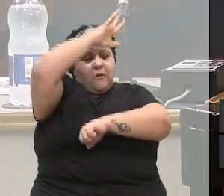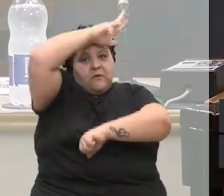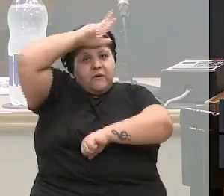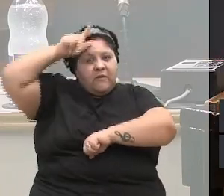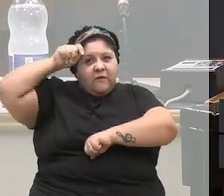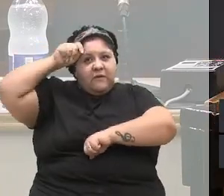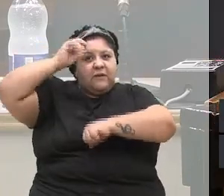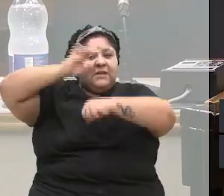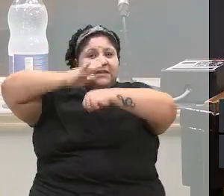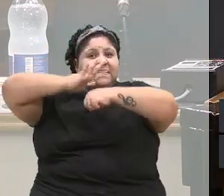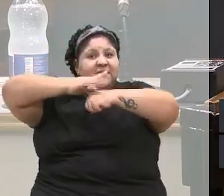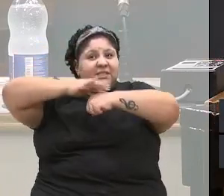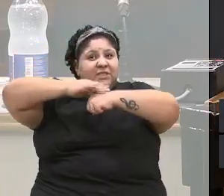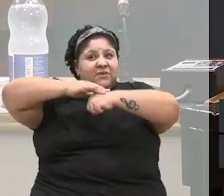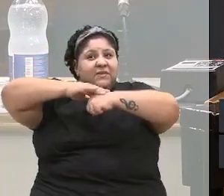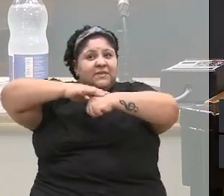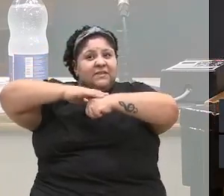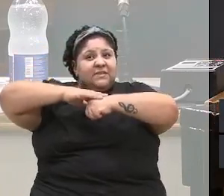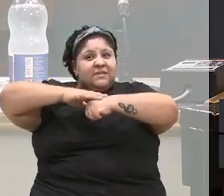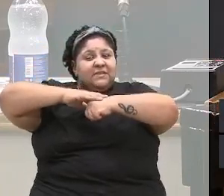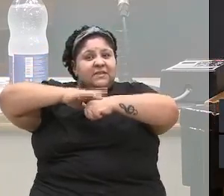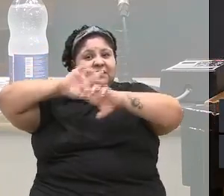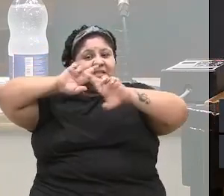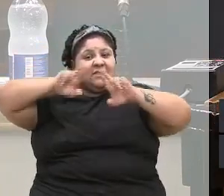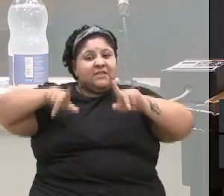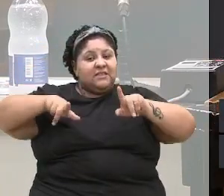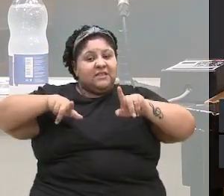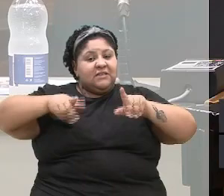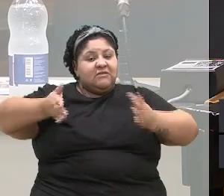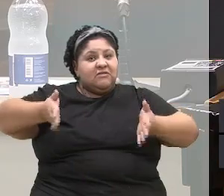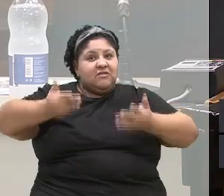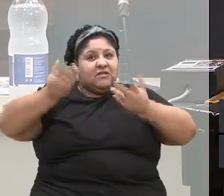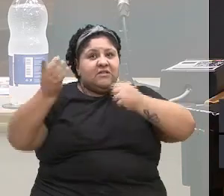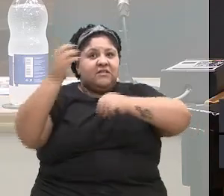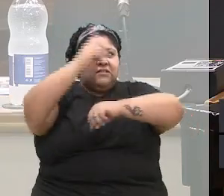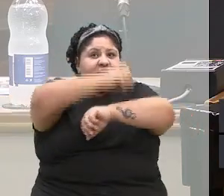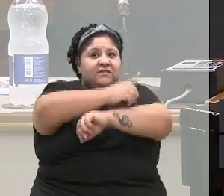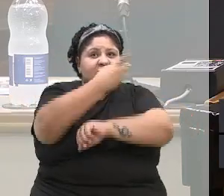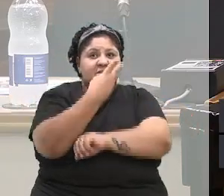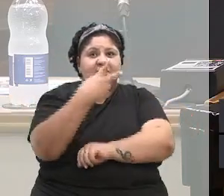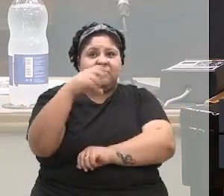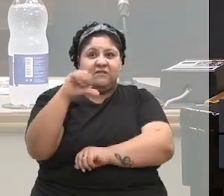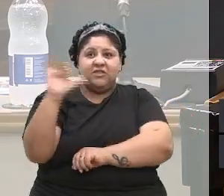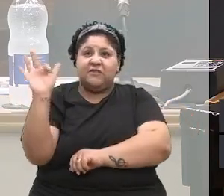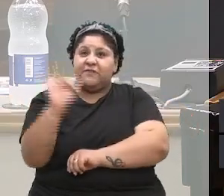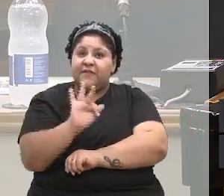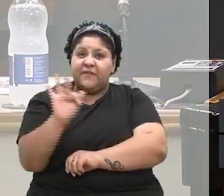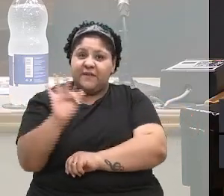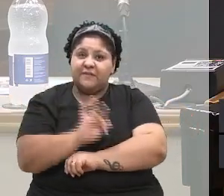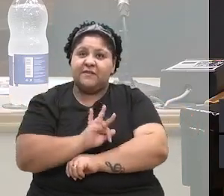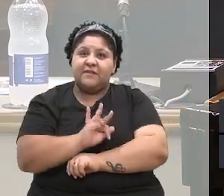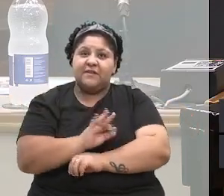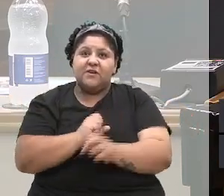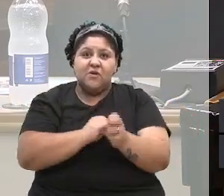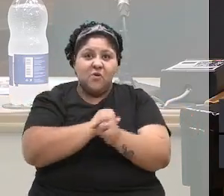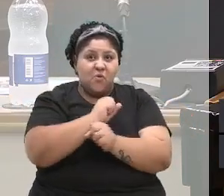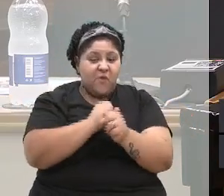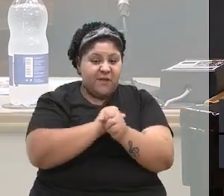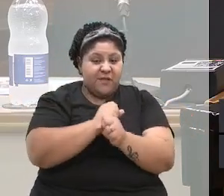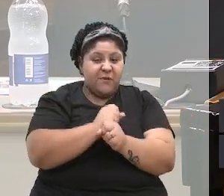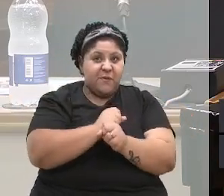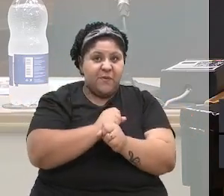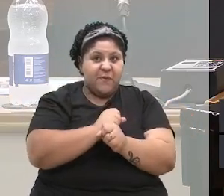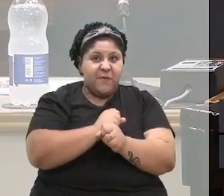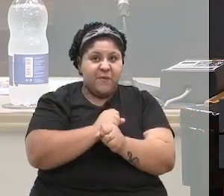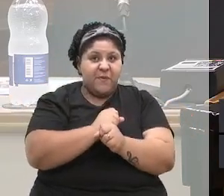Doenças Raras, que é comemorado no dia 29 de fevereiro, bem no ano bissexto, né?